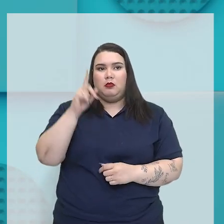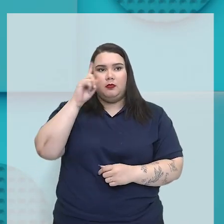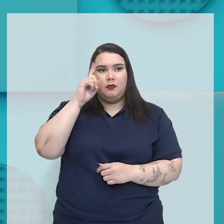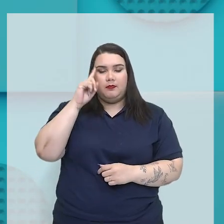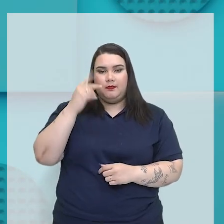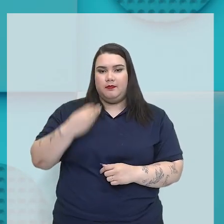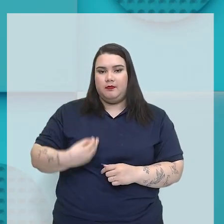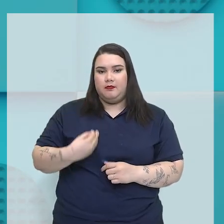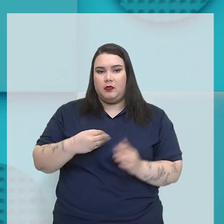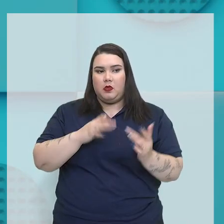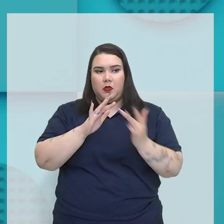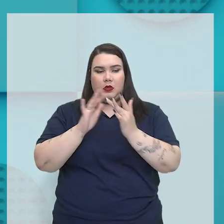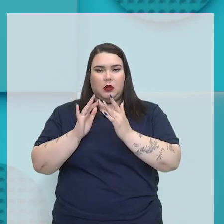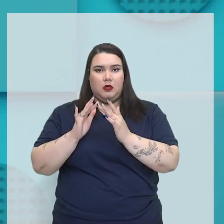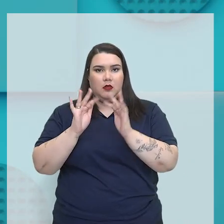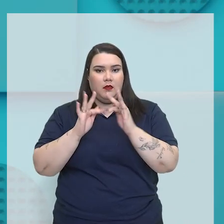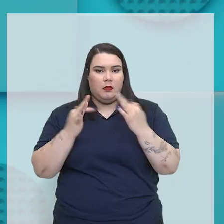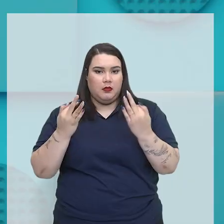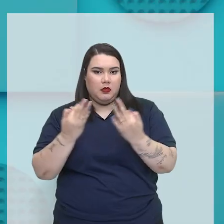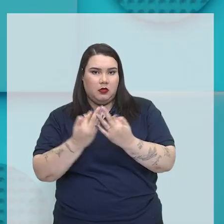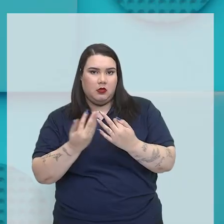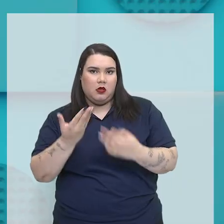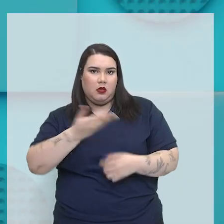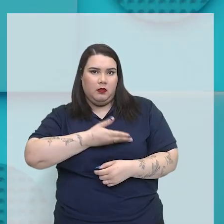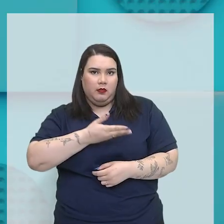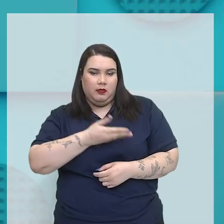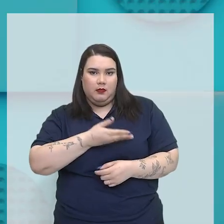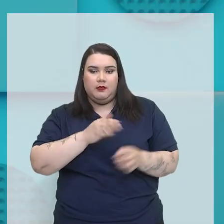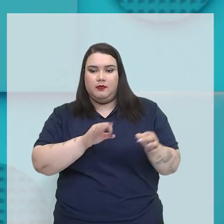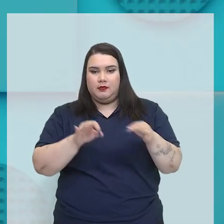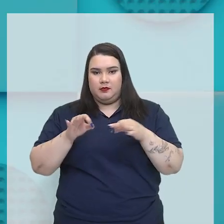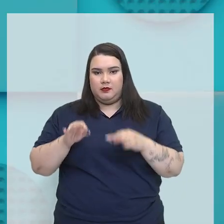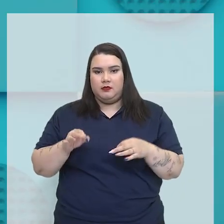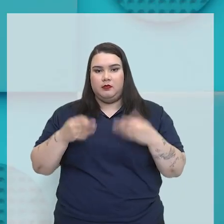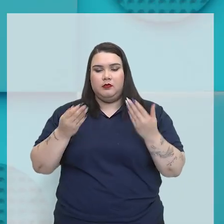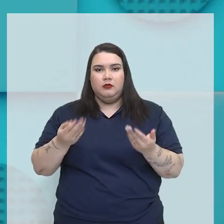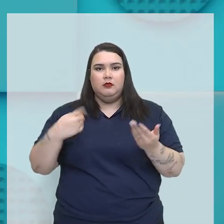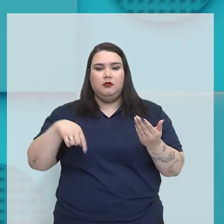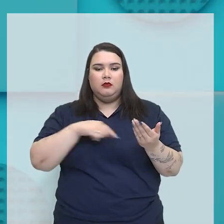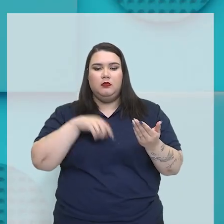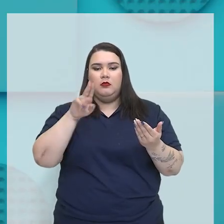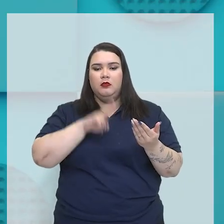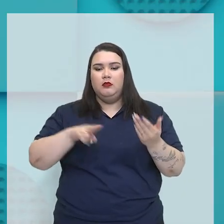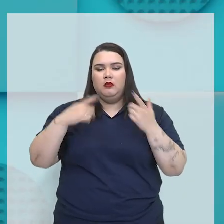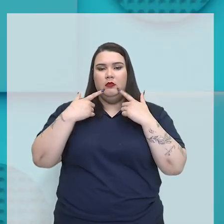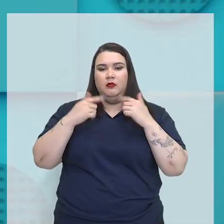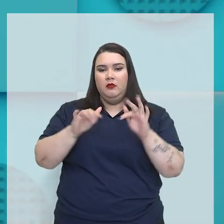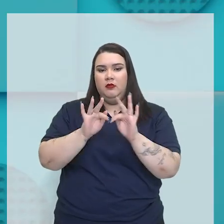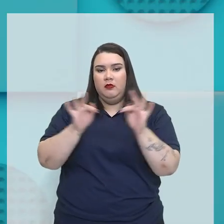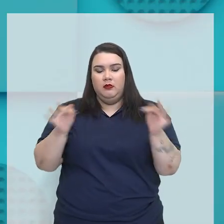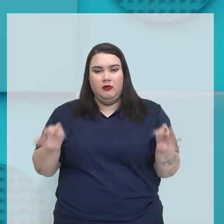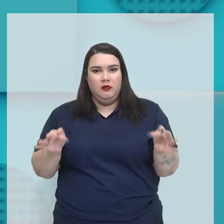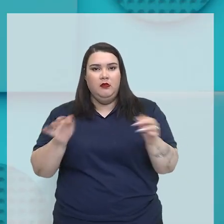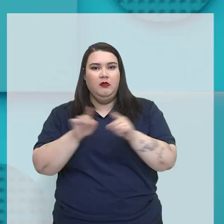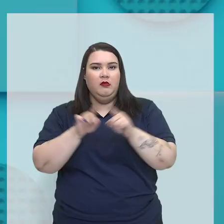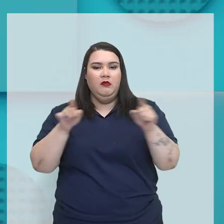a dia, com os teus parentes, com os teus amigos. Então, a gente usa essa linguagem mais simples,